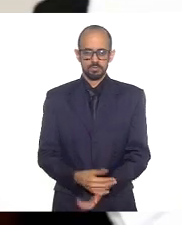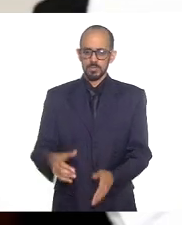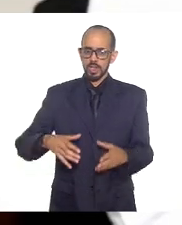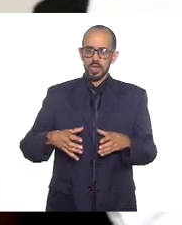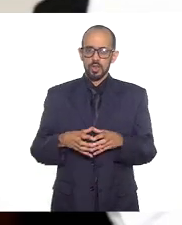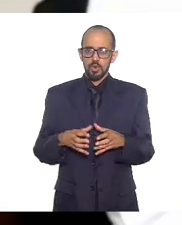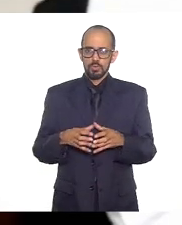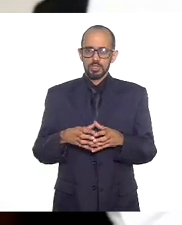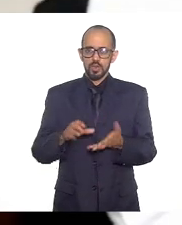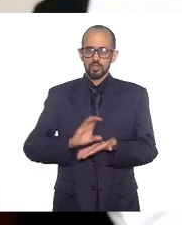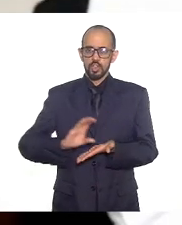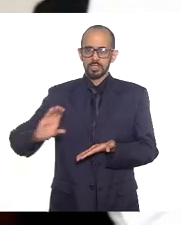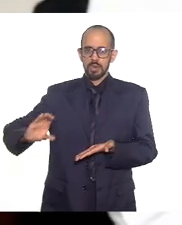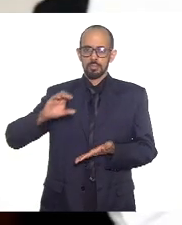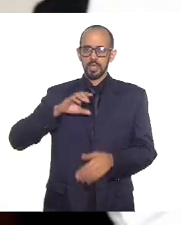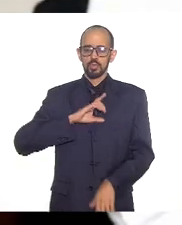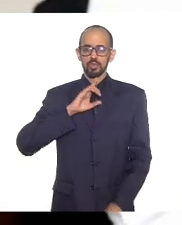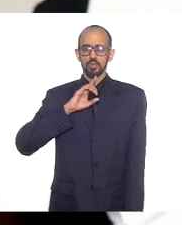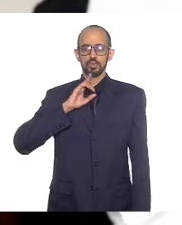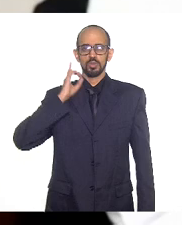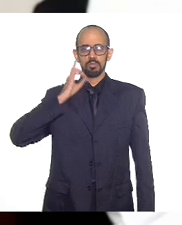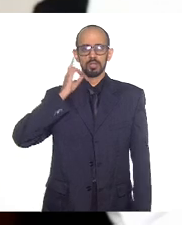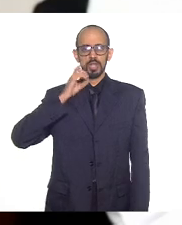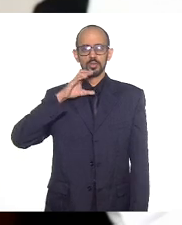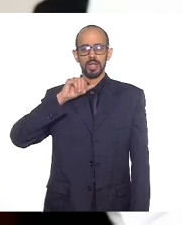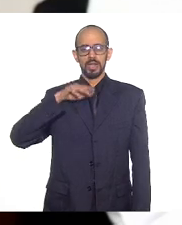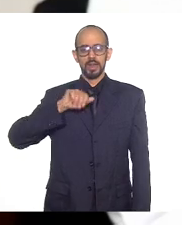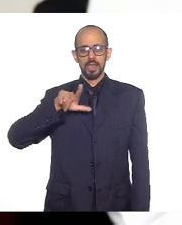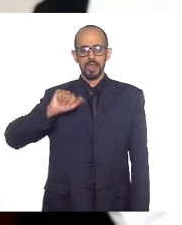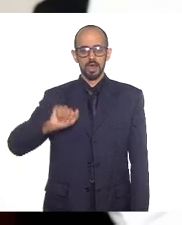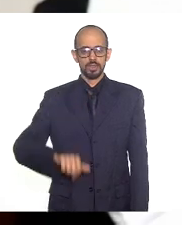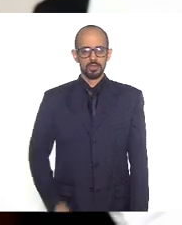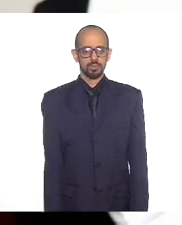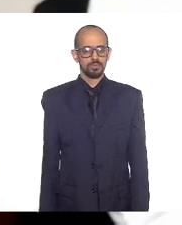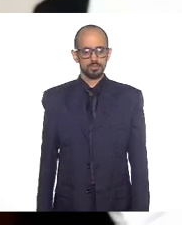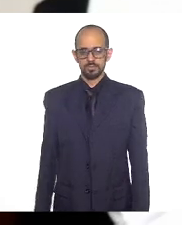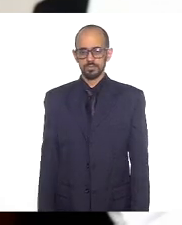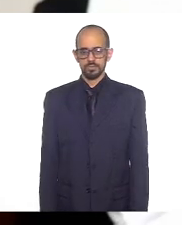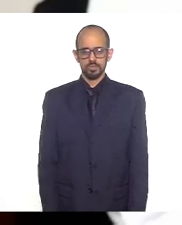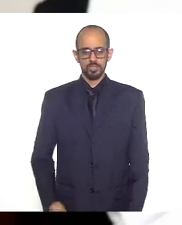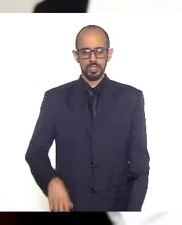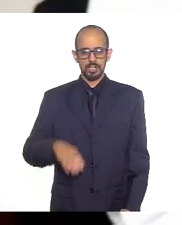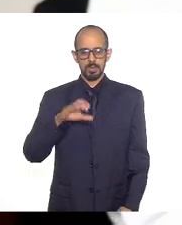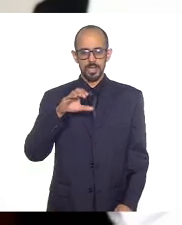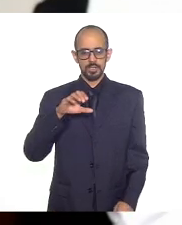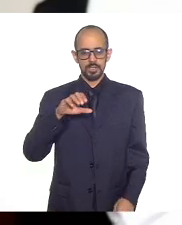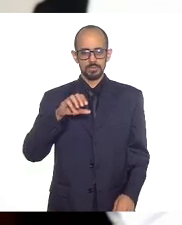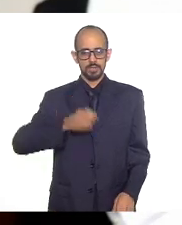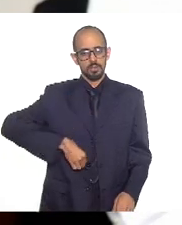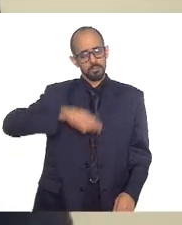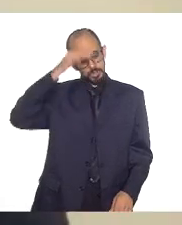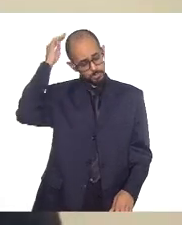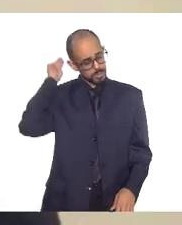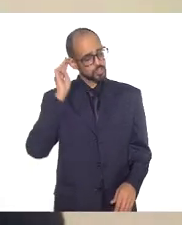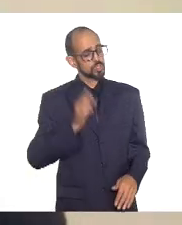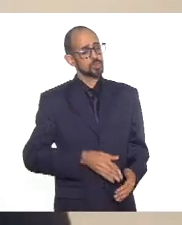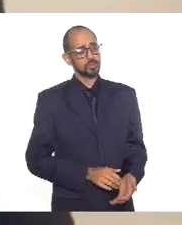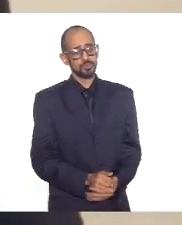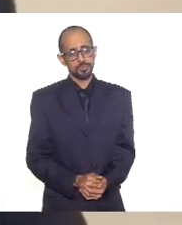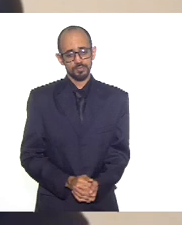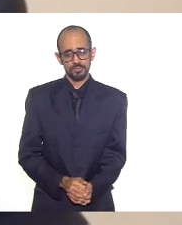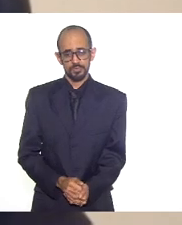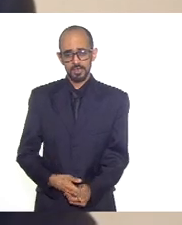Orçamento, deputado Márcio Canella. Deputado Márcio Canella. Deputado Márcio